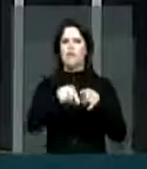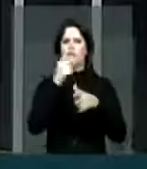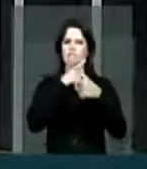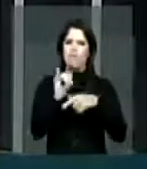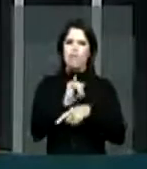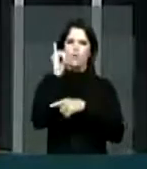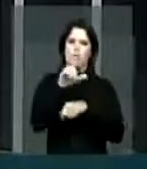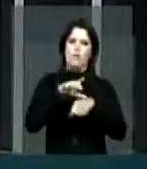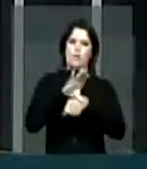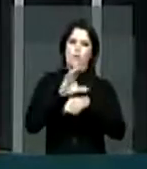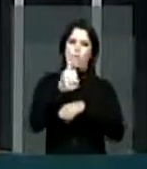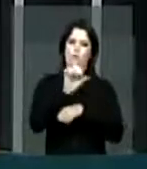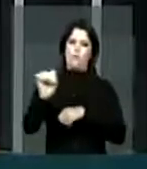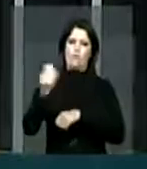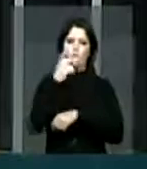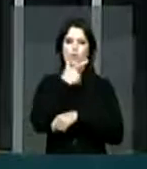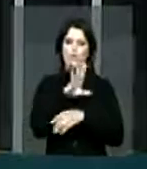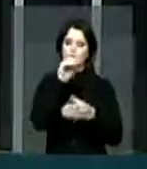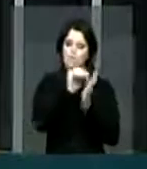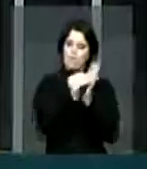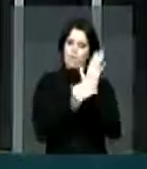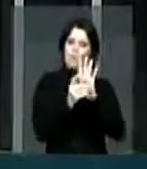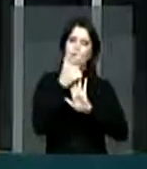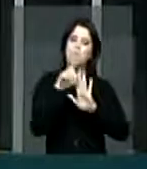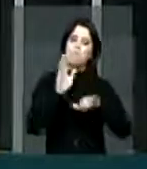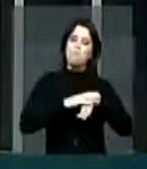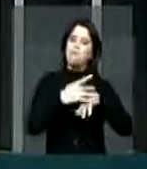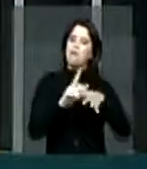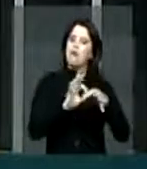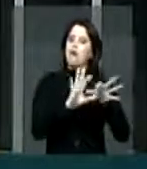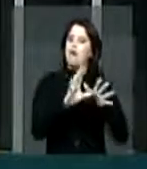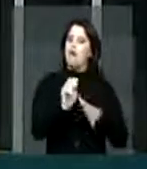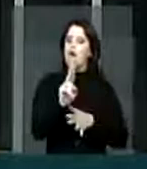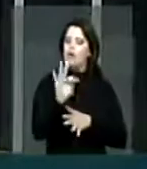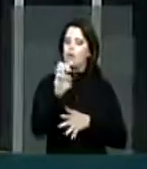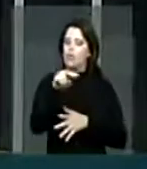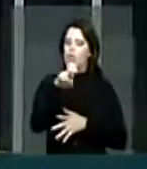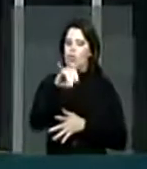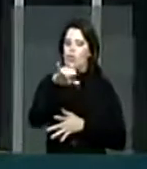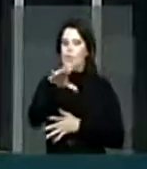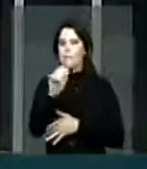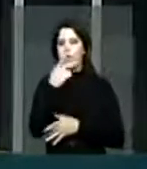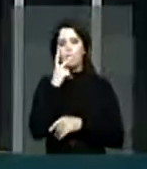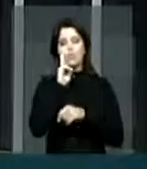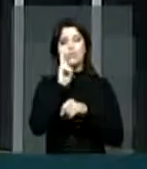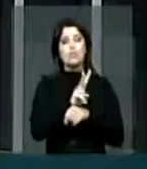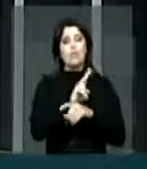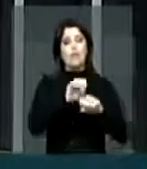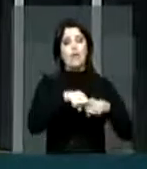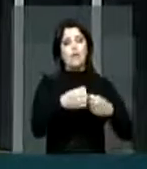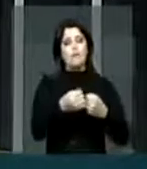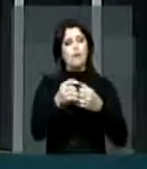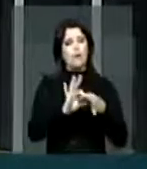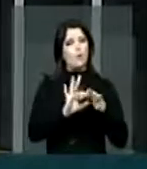Foi a Constituinte que garantiu autonomia ao Ministério Público para defender os interesses difusos